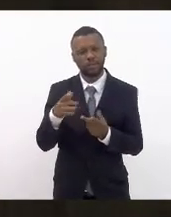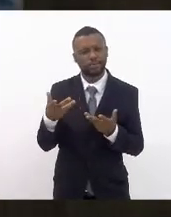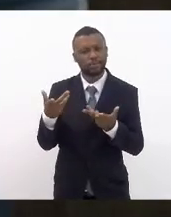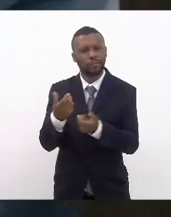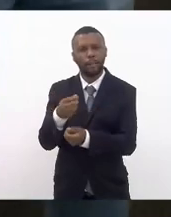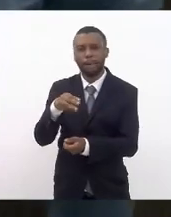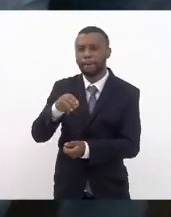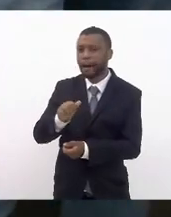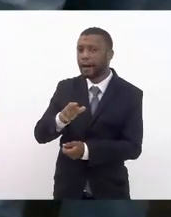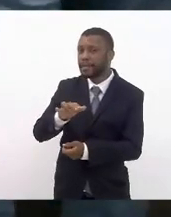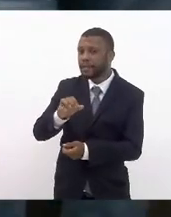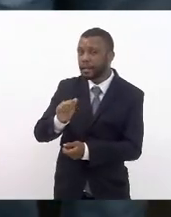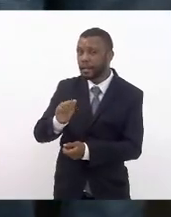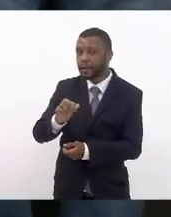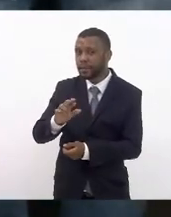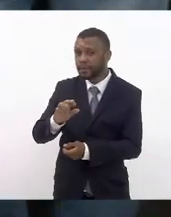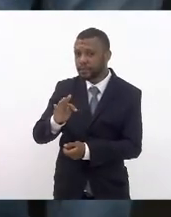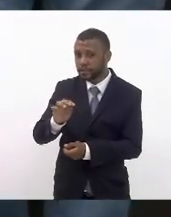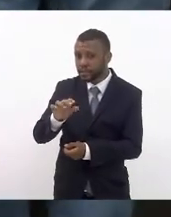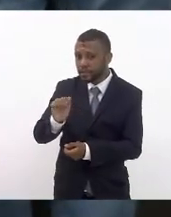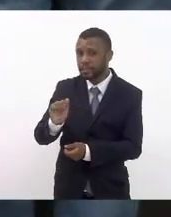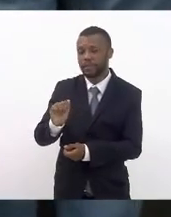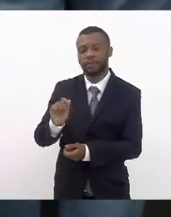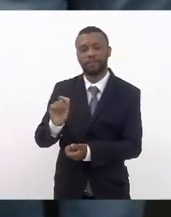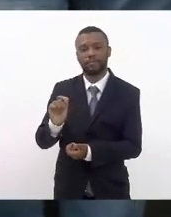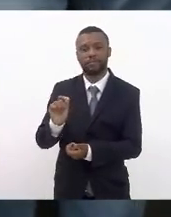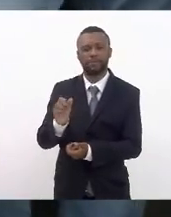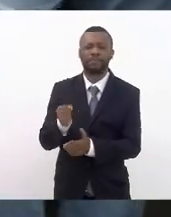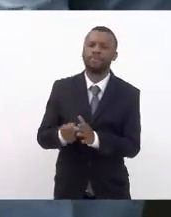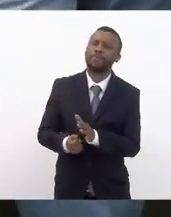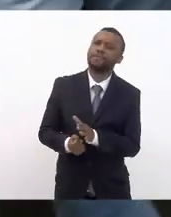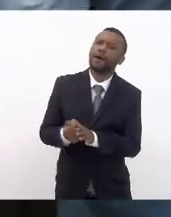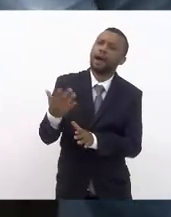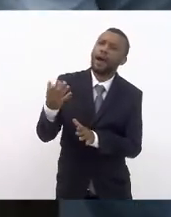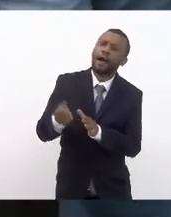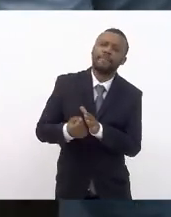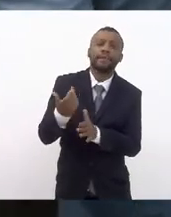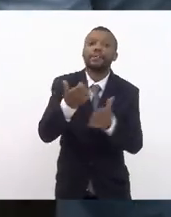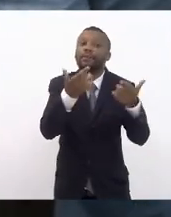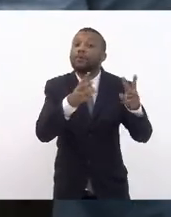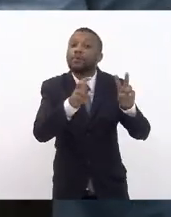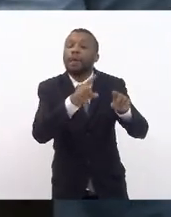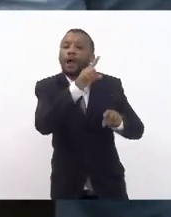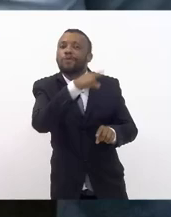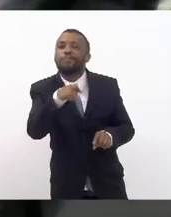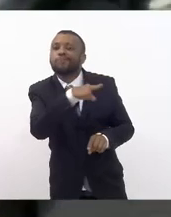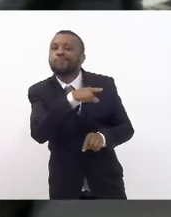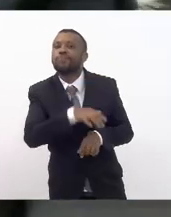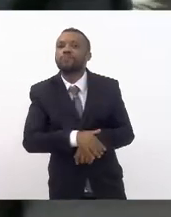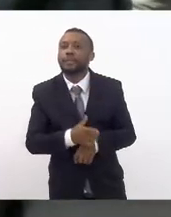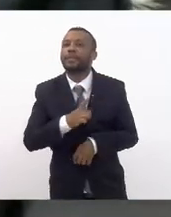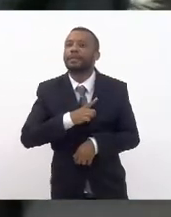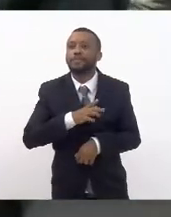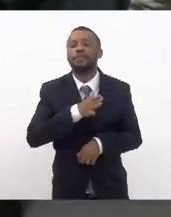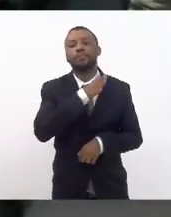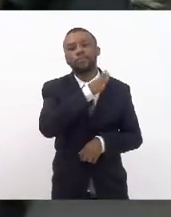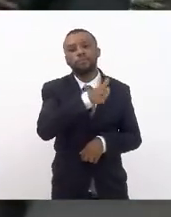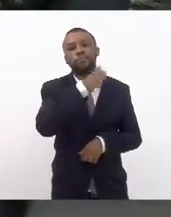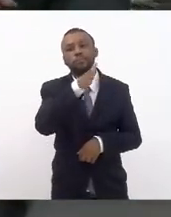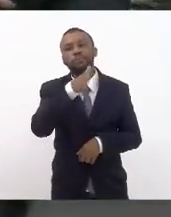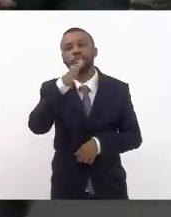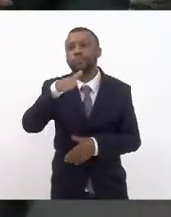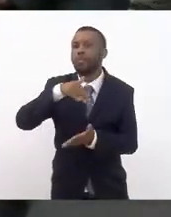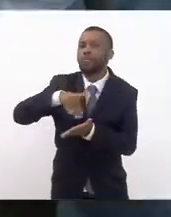Cristina, nosso reitor Ricardo Lodi, quantas vezes quem está falando na extinção rodou secretaria com a gente para resolver